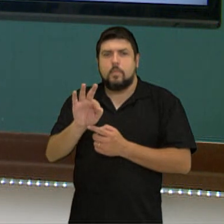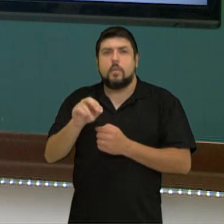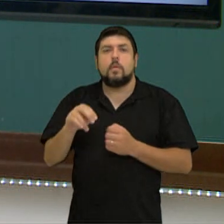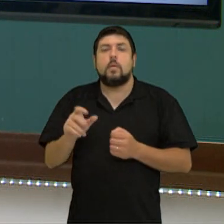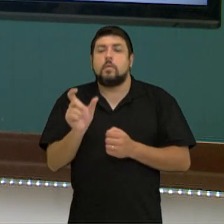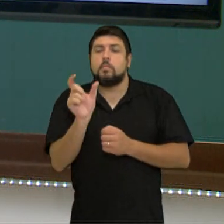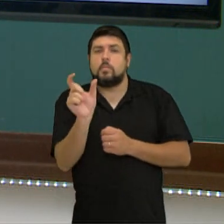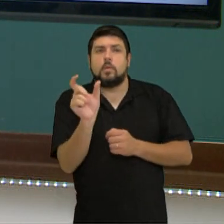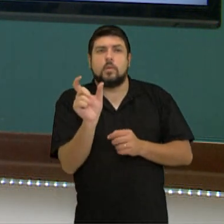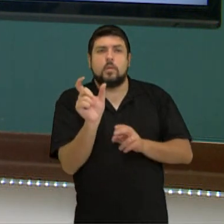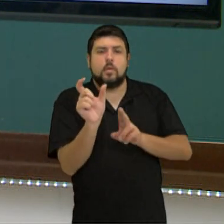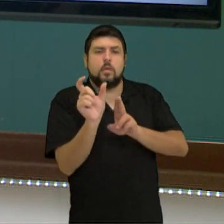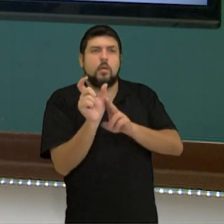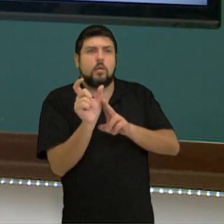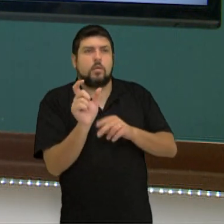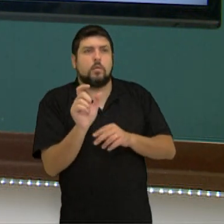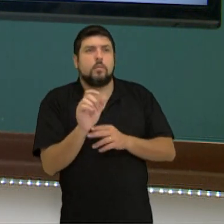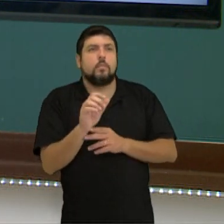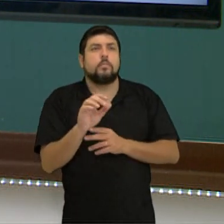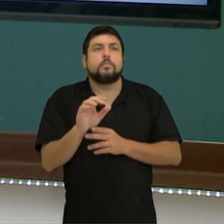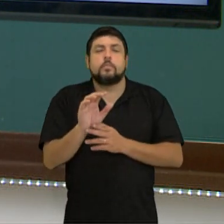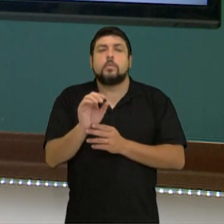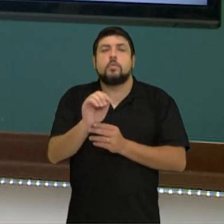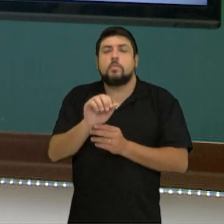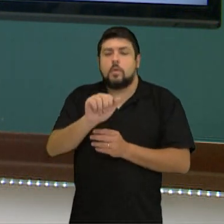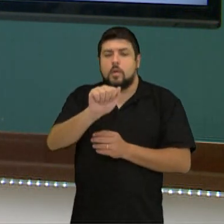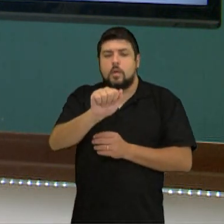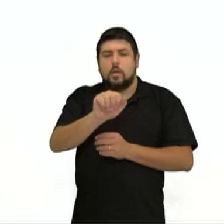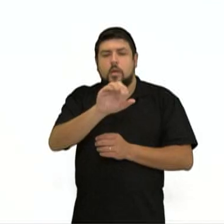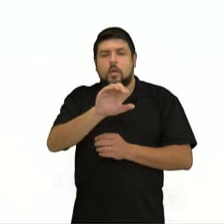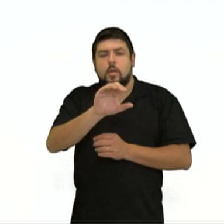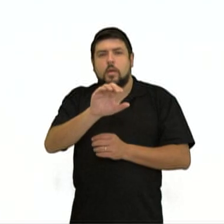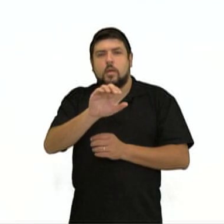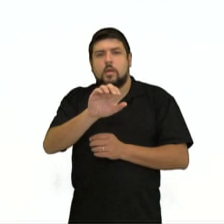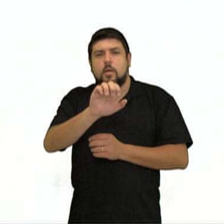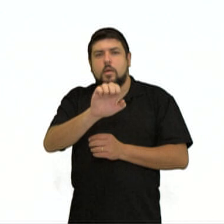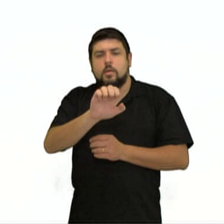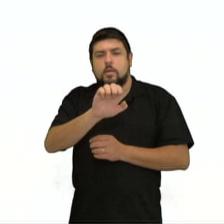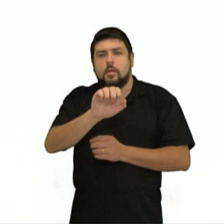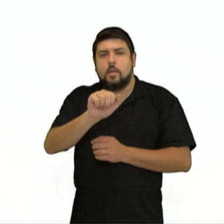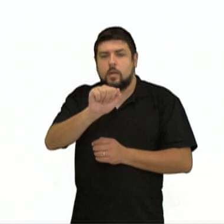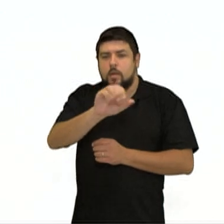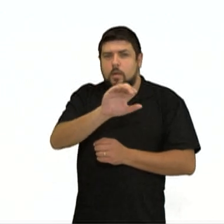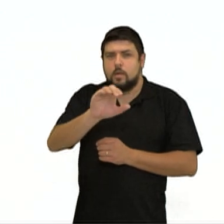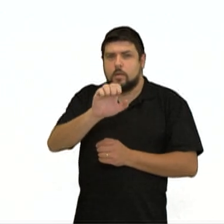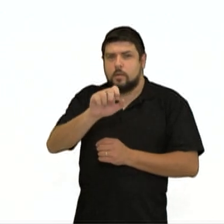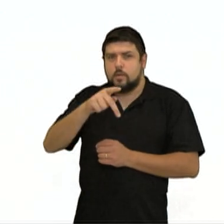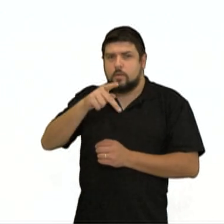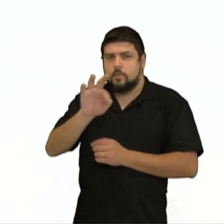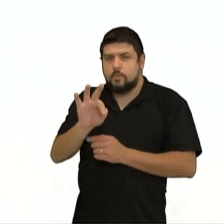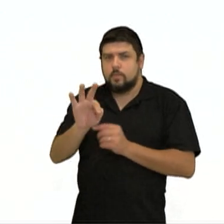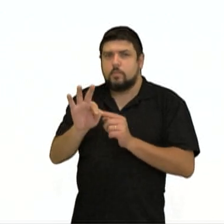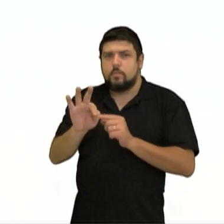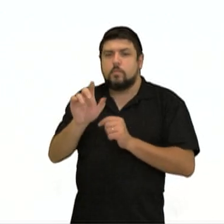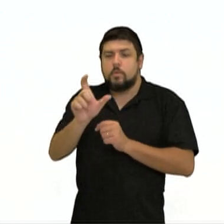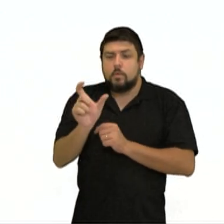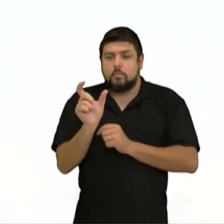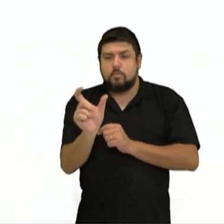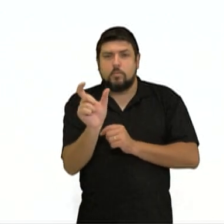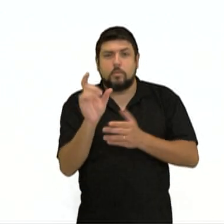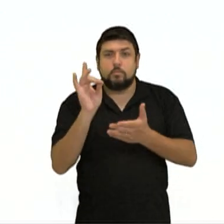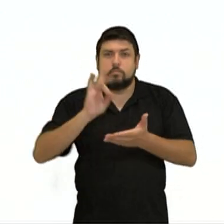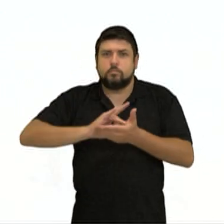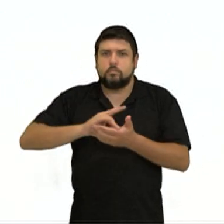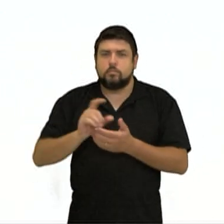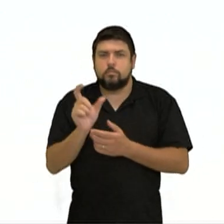aqui o N, perdão, antes disso, accept é a root word, é a palavra raiz, tá bom?